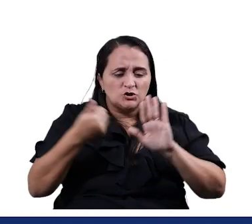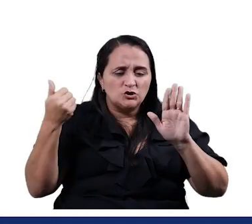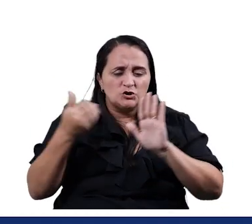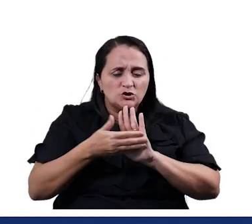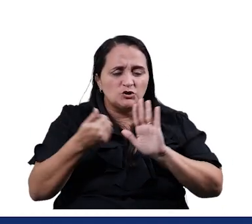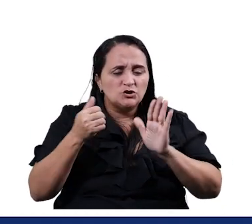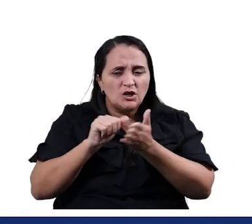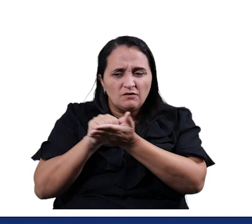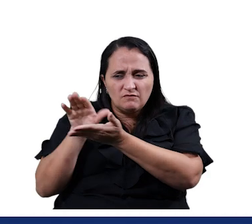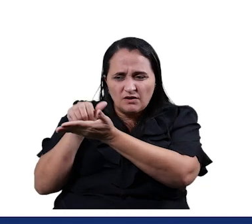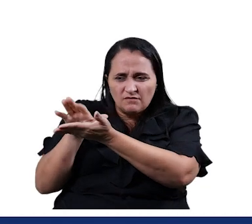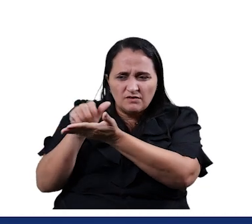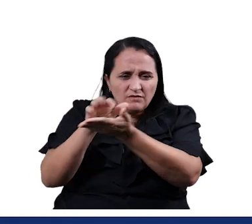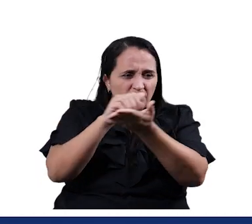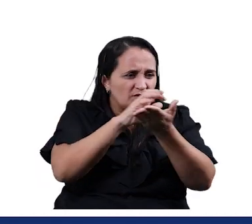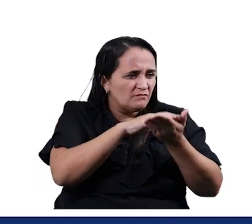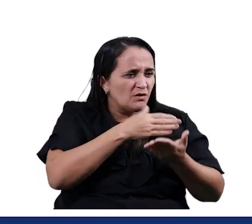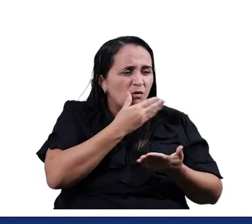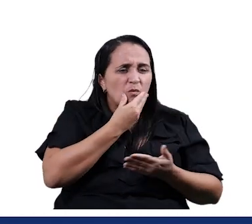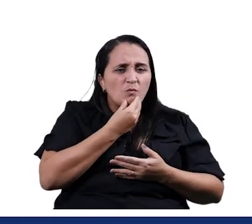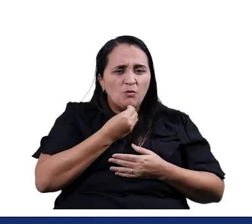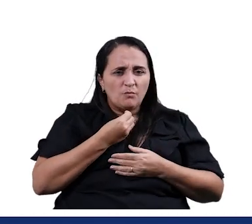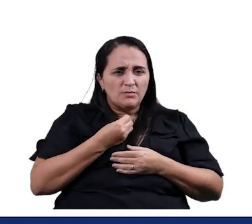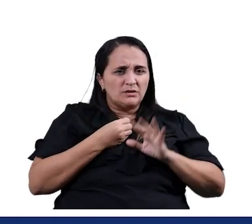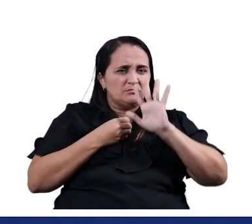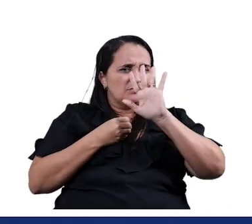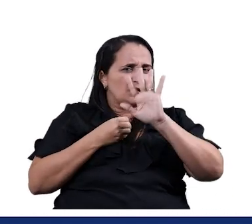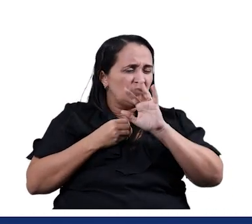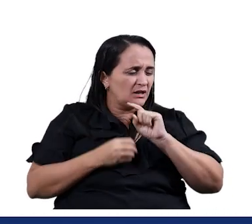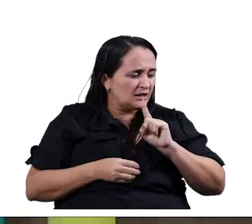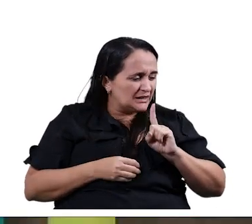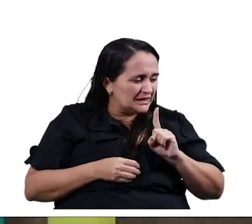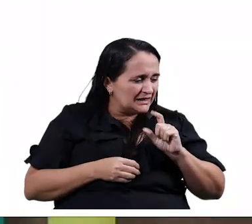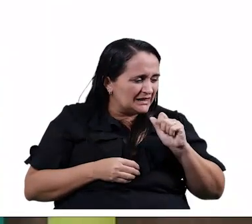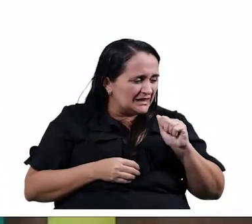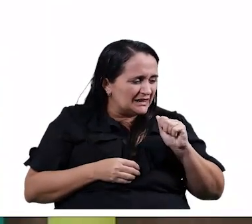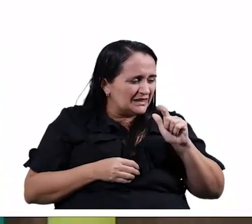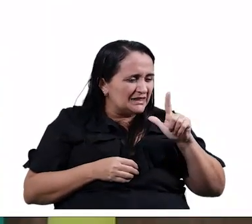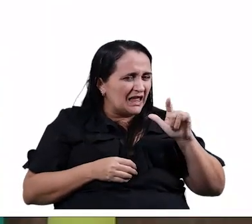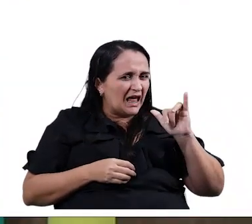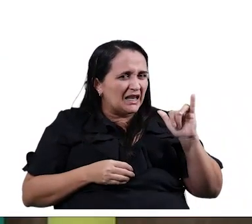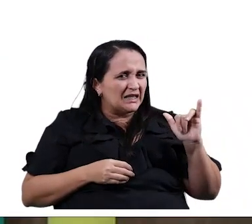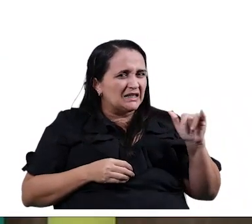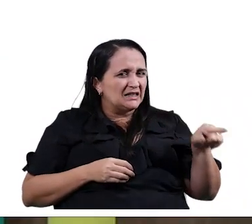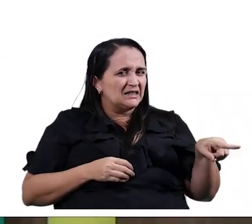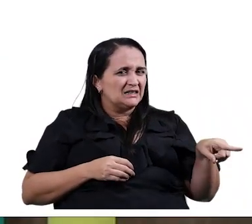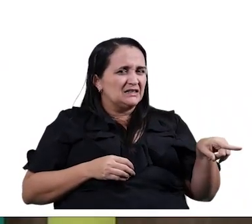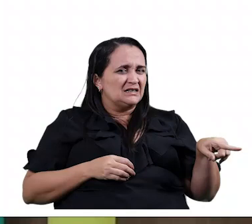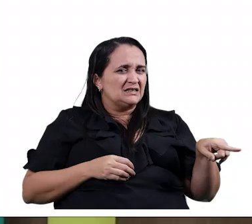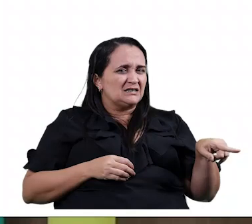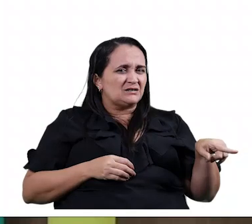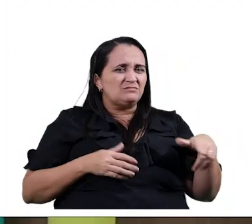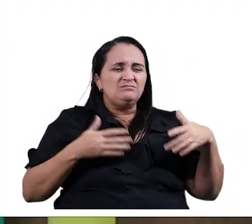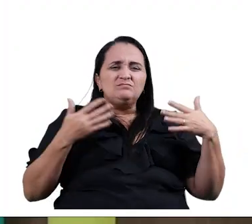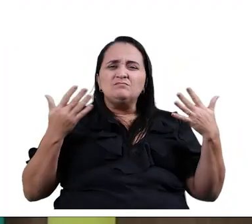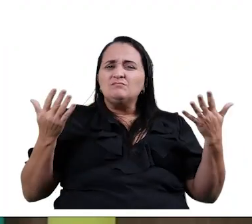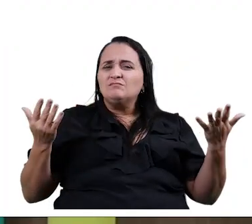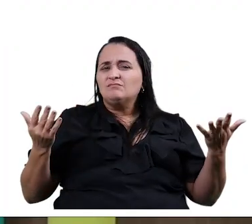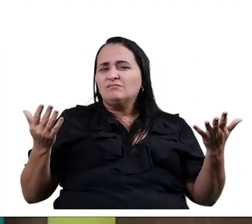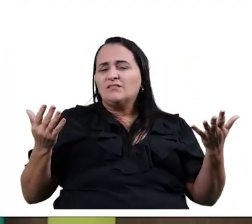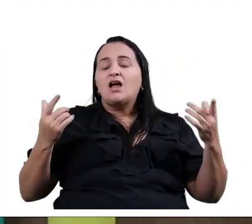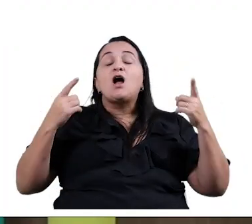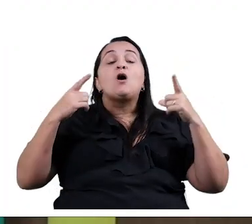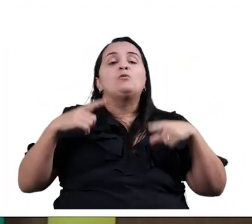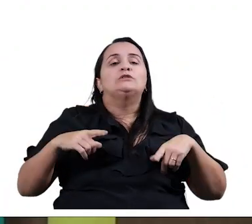Dali também é um pronome que se refere a lugar. Então, daquele lugar. E que lugar foi?